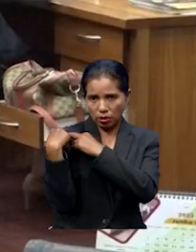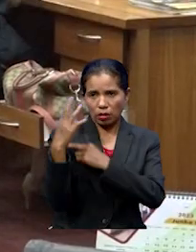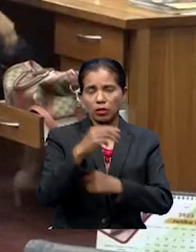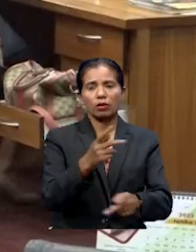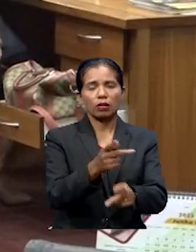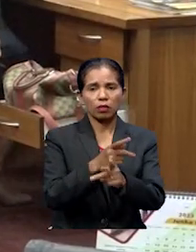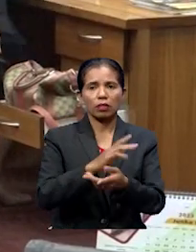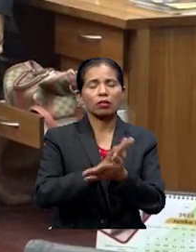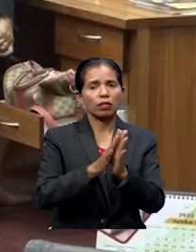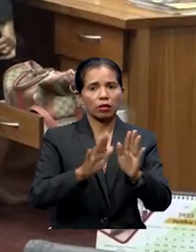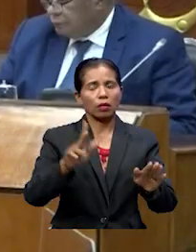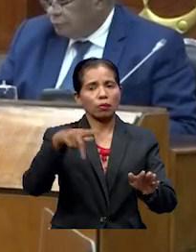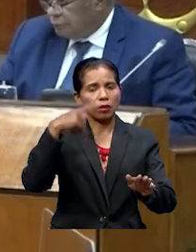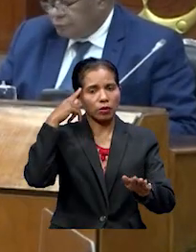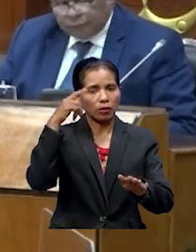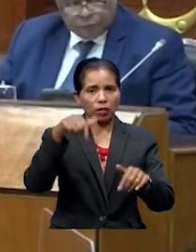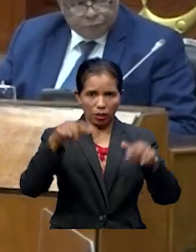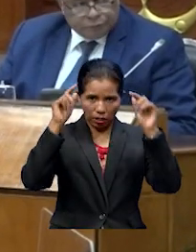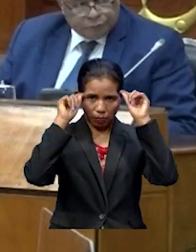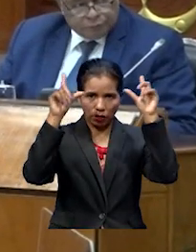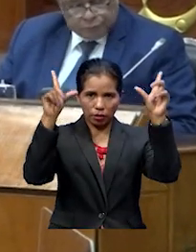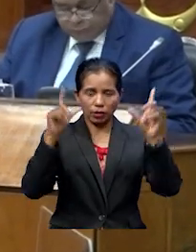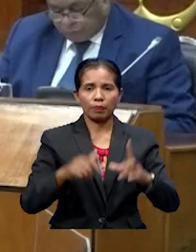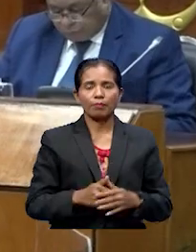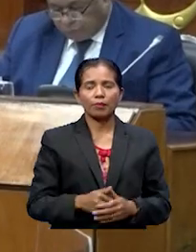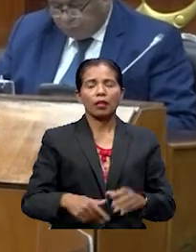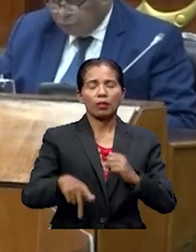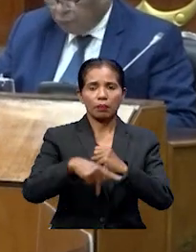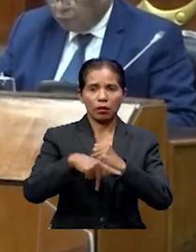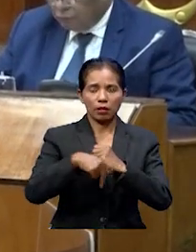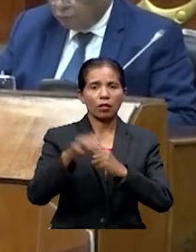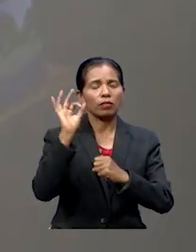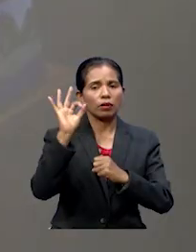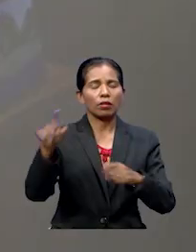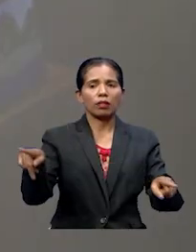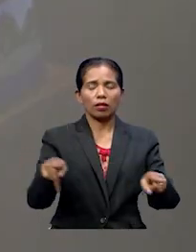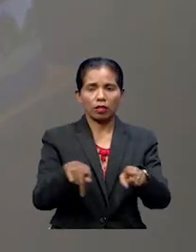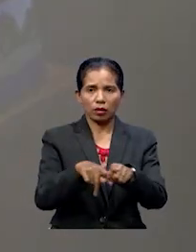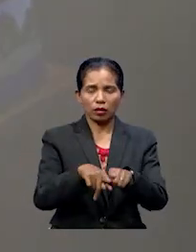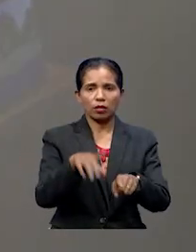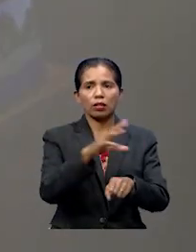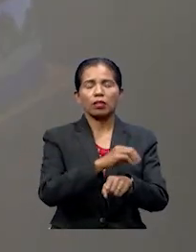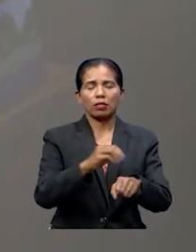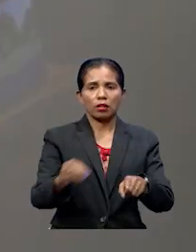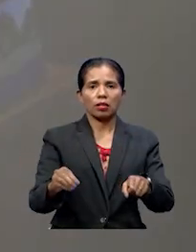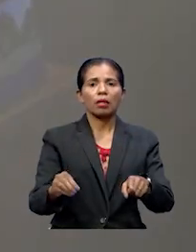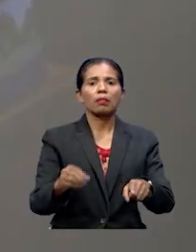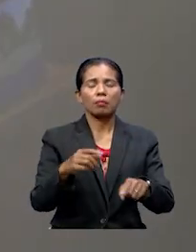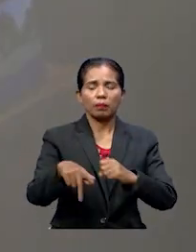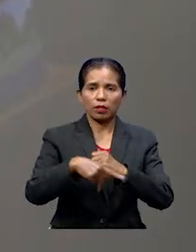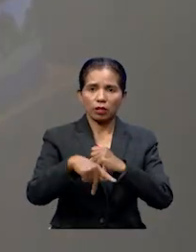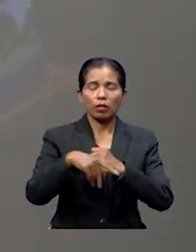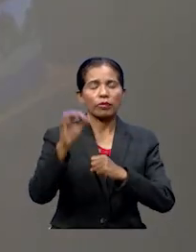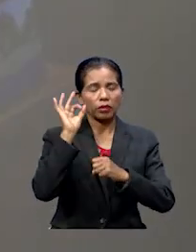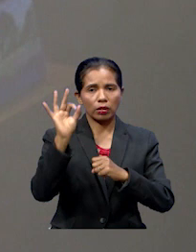assegura estabilidade política e a Timor-Leste. Fretilinha no dar oposição ativa na construtiva,